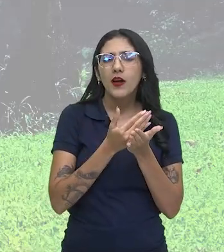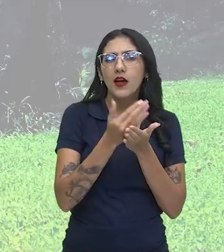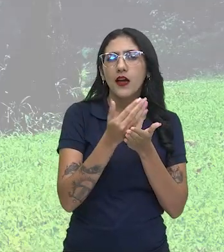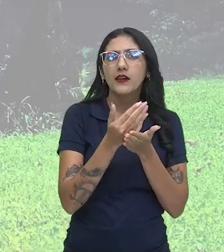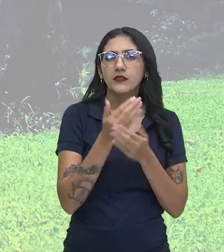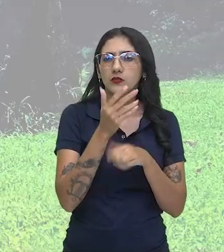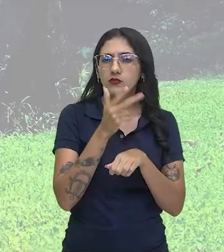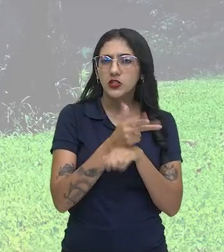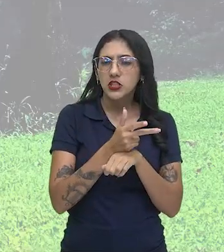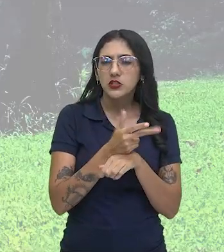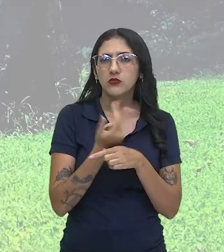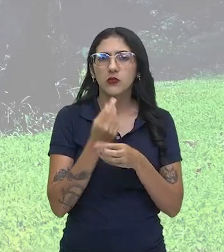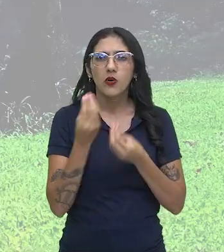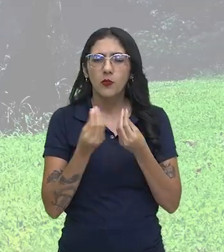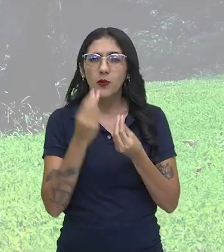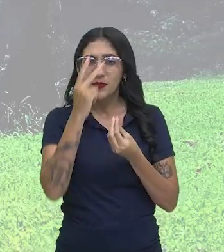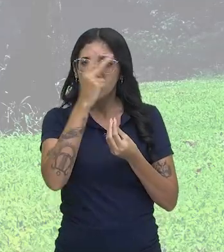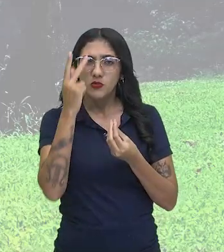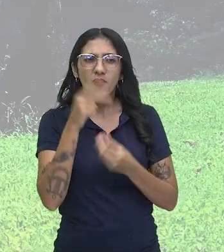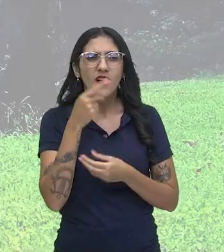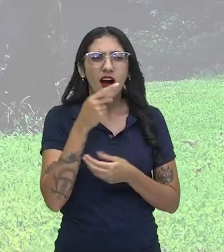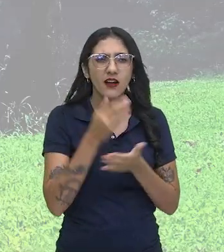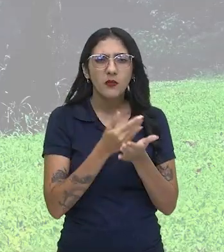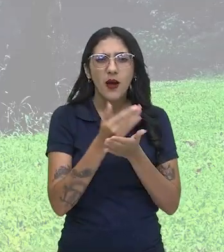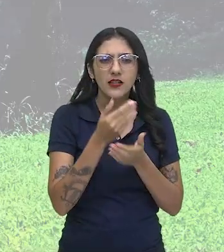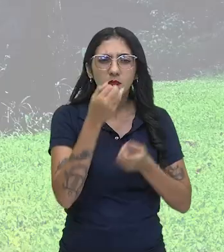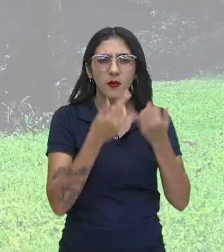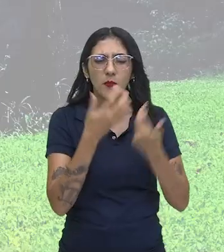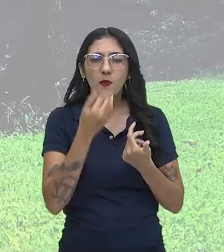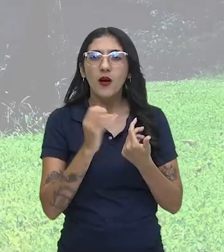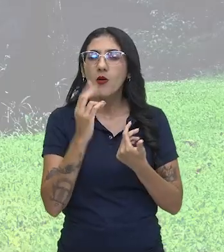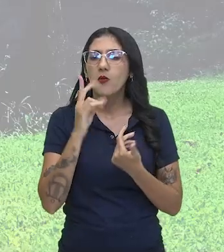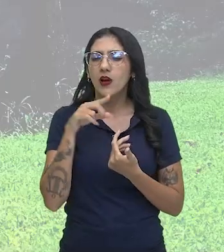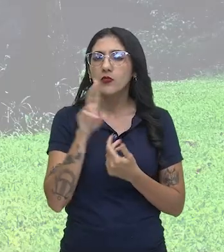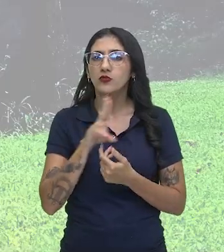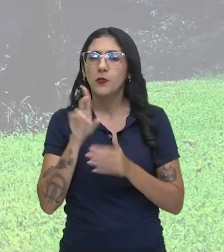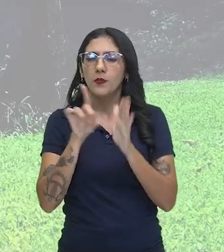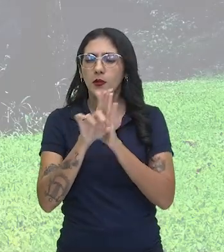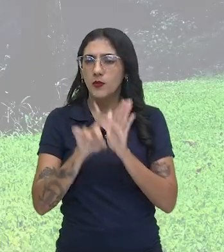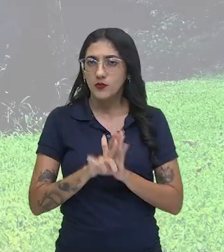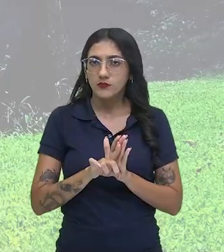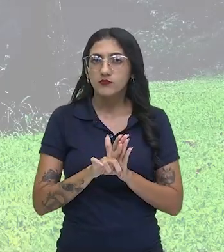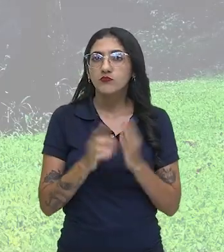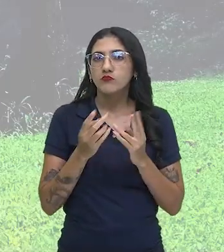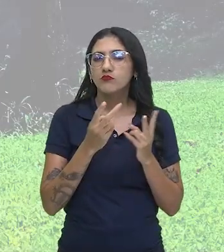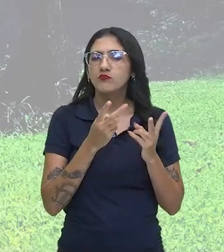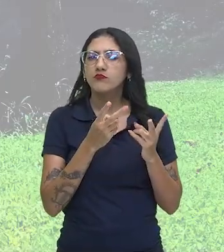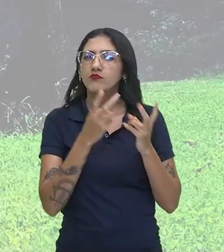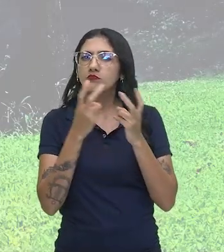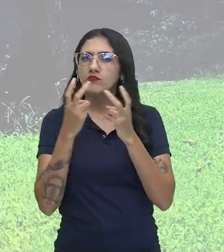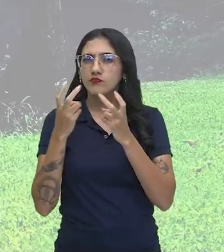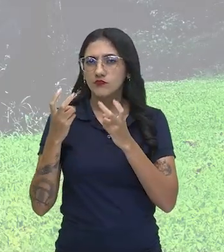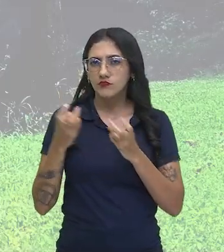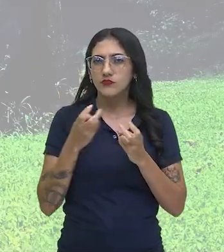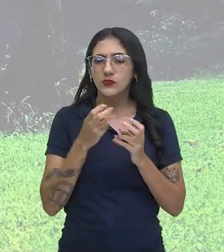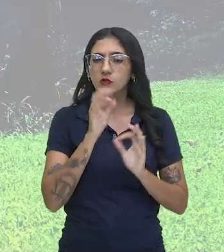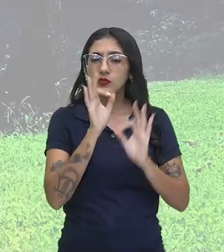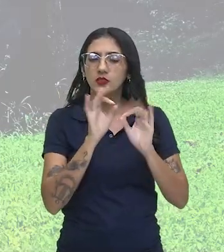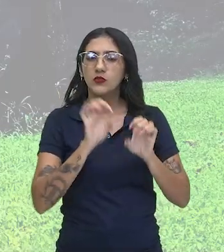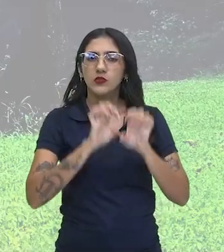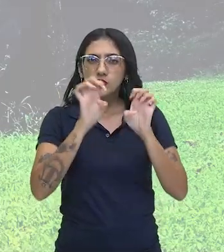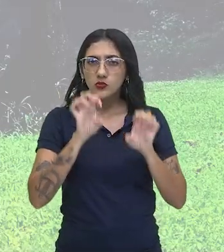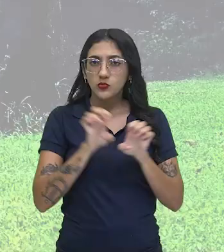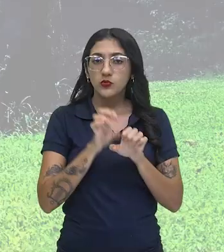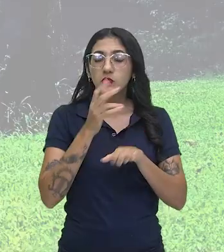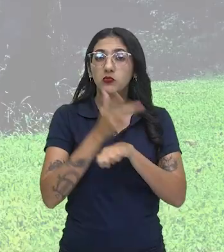documentário. A pessoa foi diretamente falando ou ela fez perguntas. Observem, né, a sistemática que foi